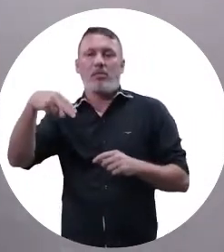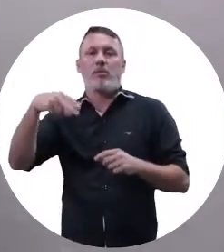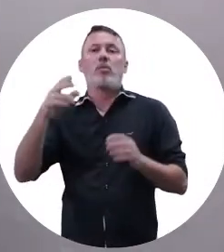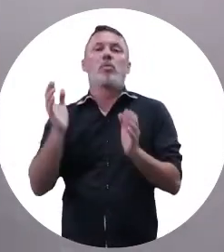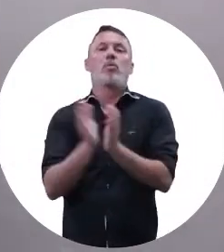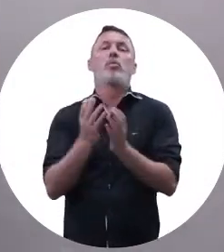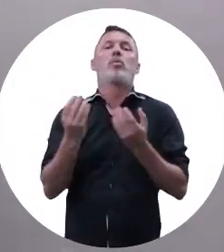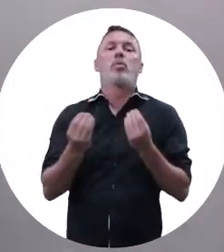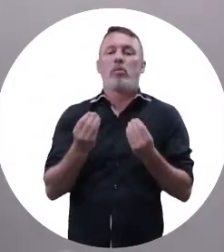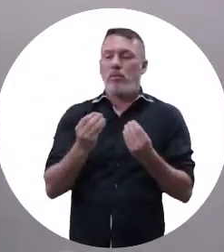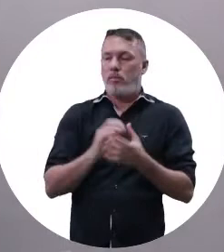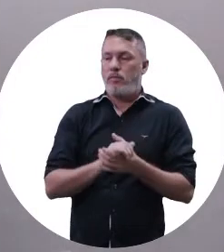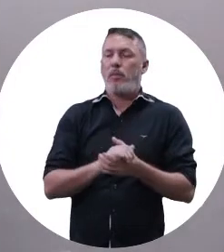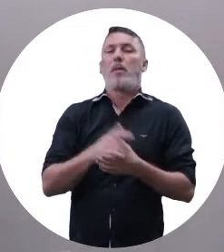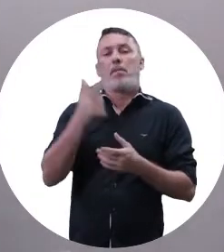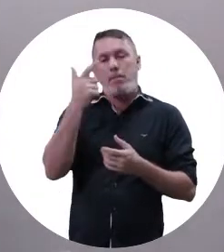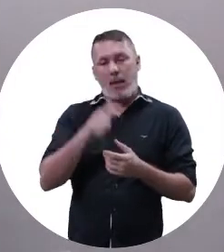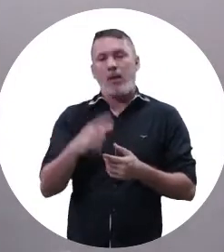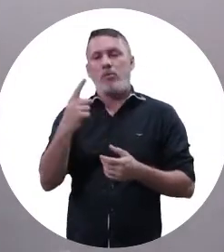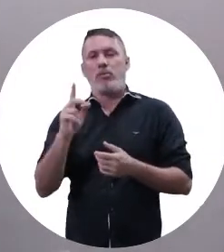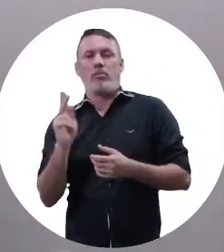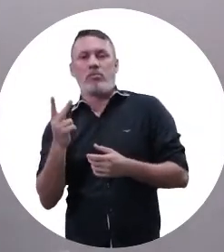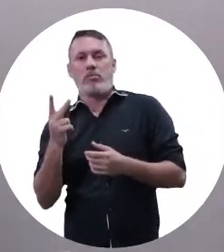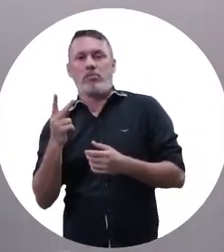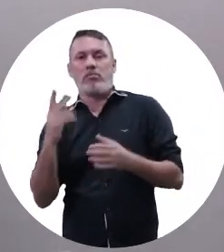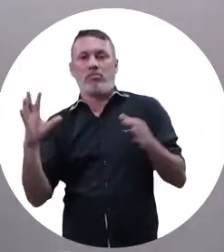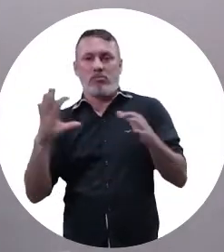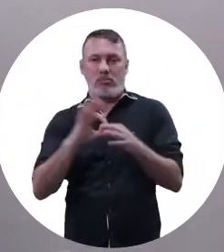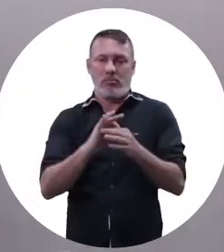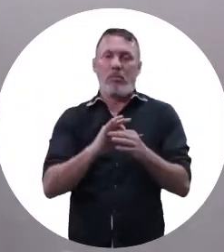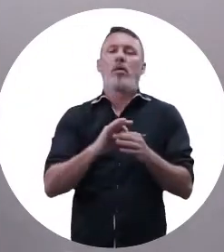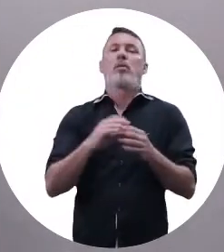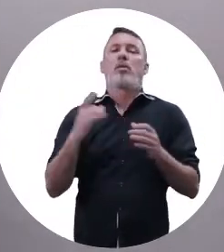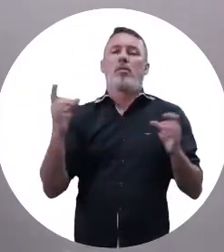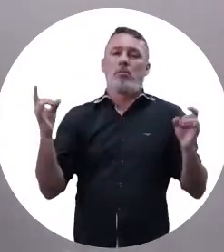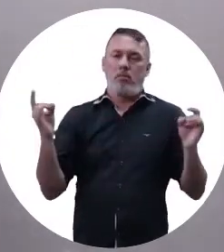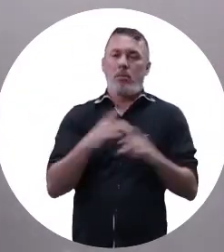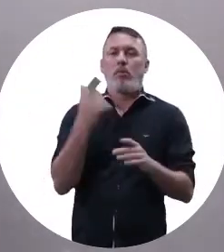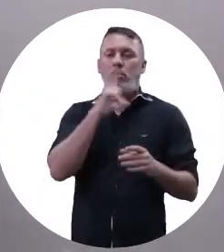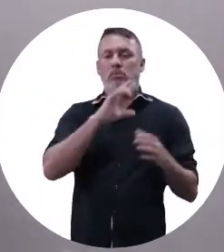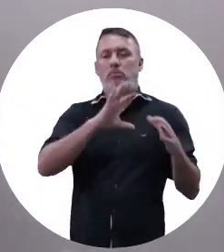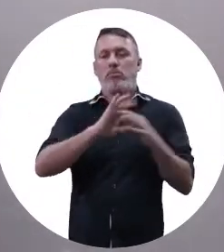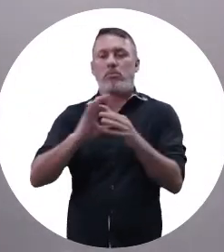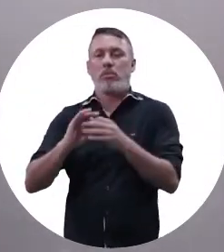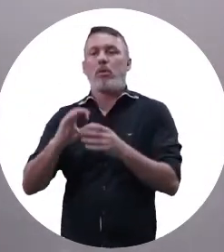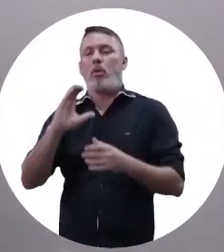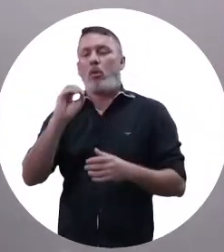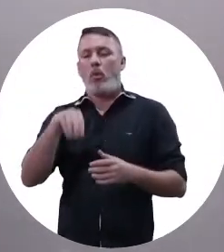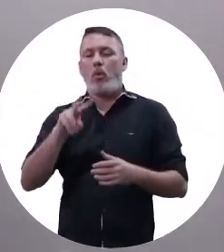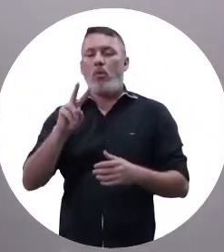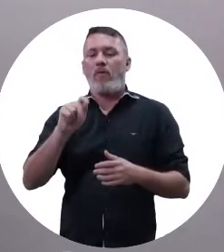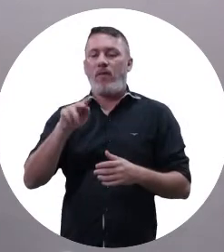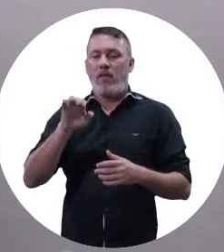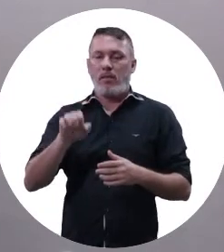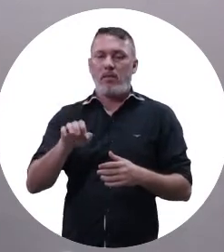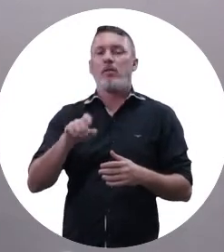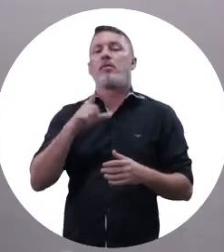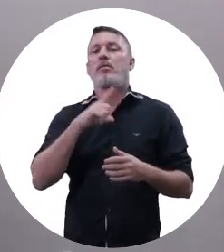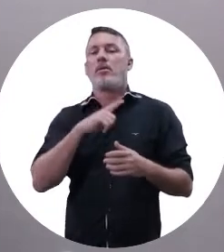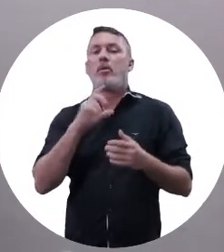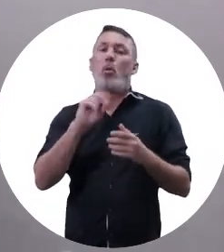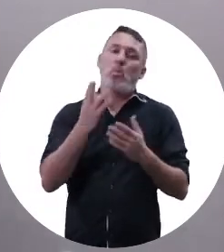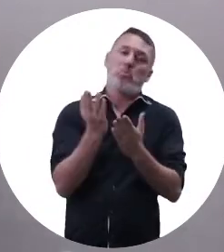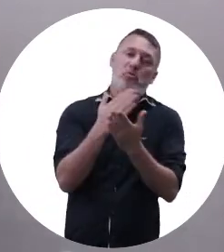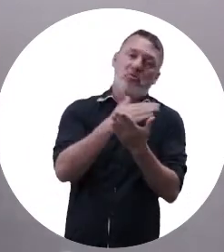nitrogênio. Pego um outro hidrogênio e realizo outra ligação covalente.